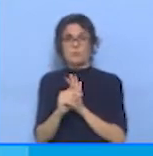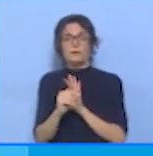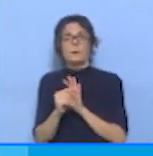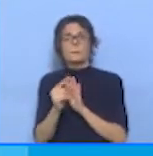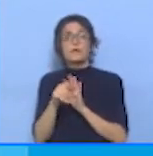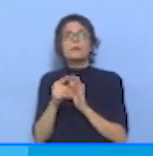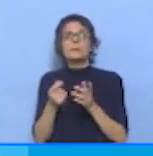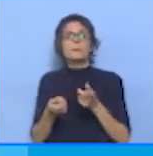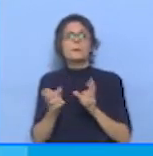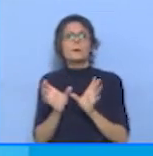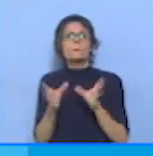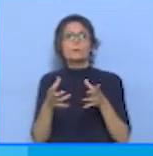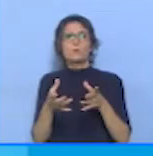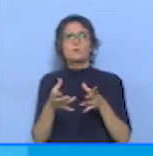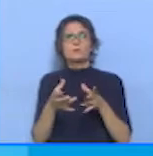coisas a mexer.